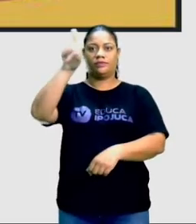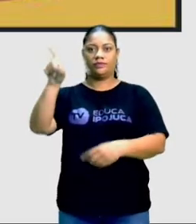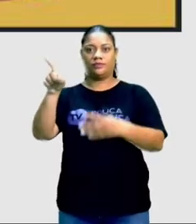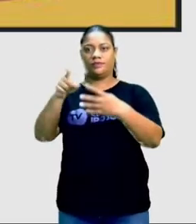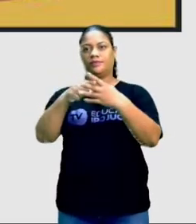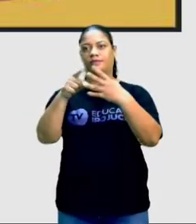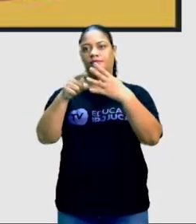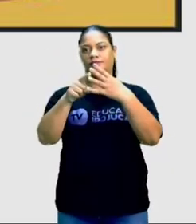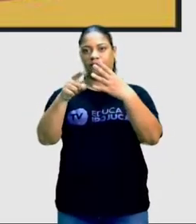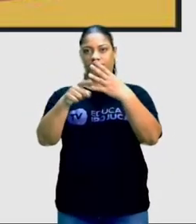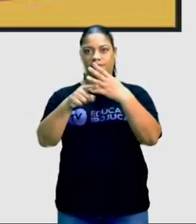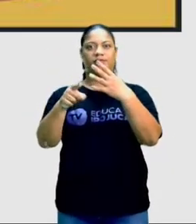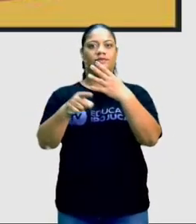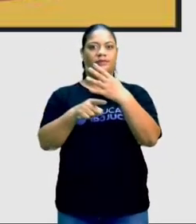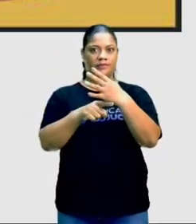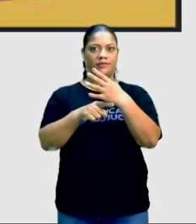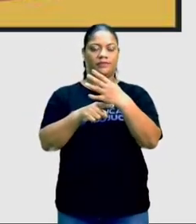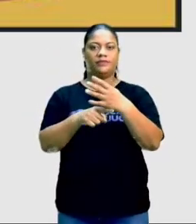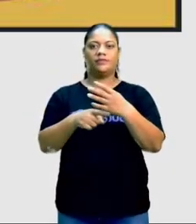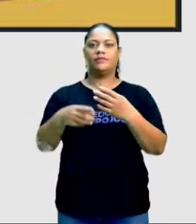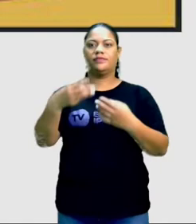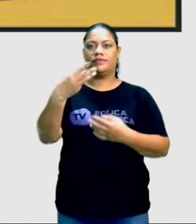data aproximadamente de